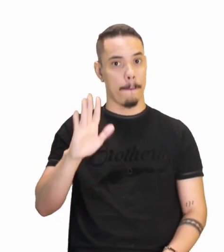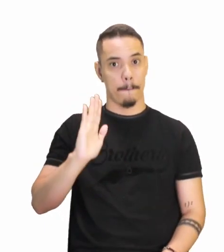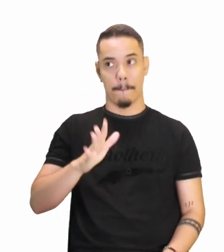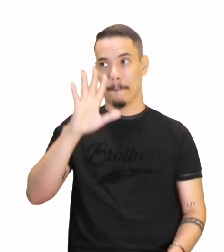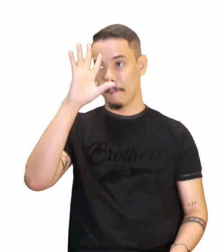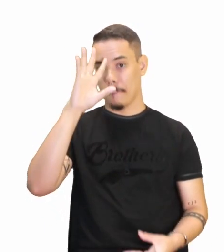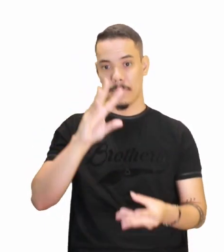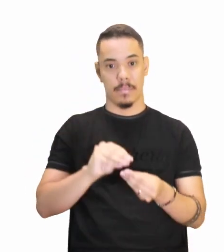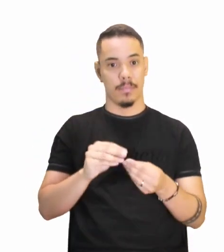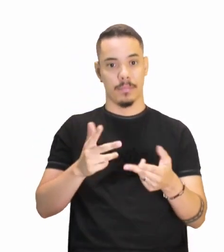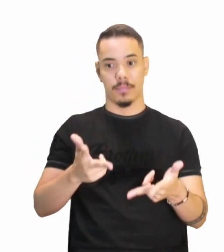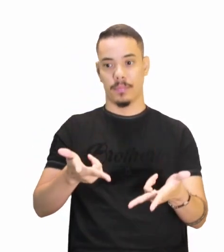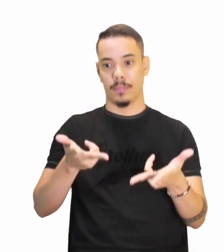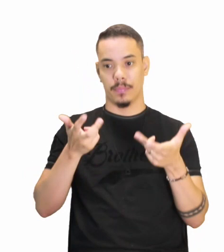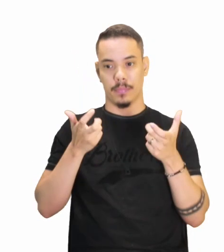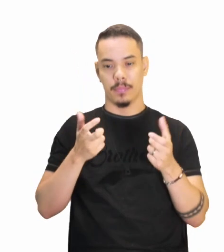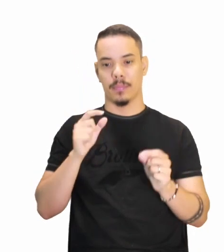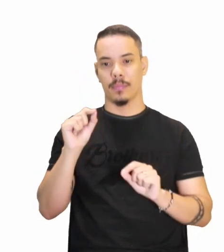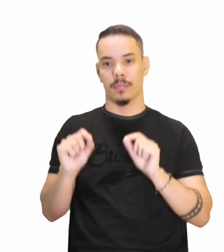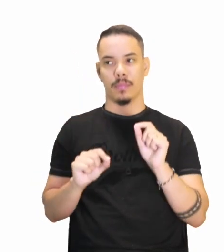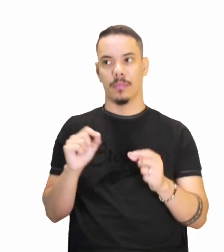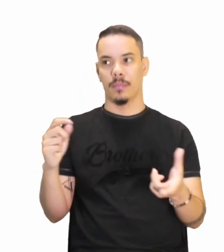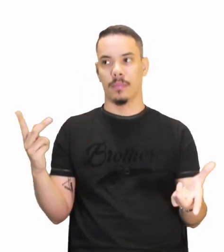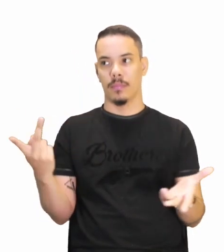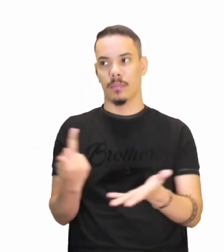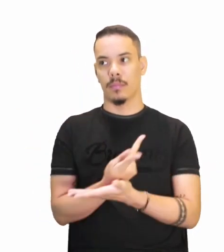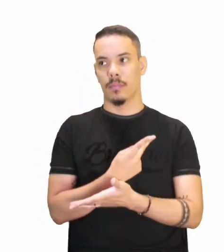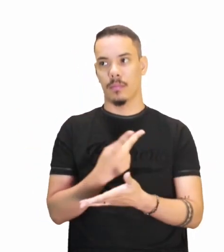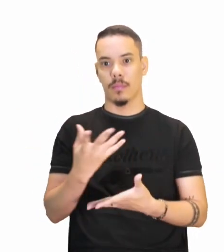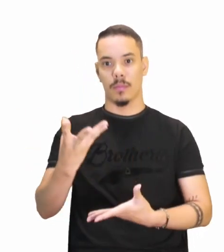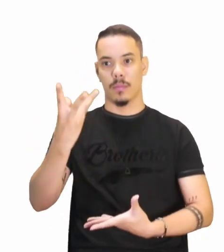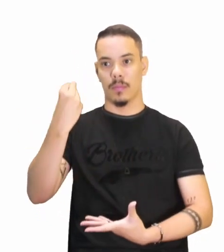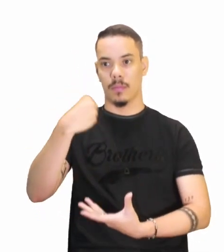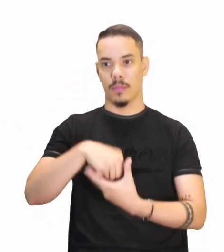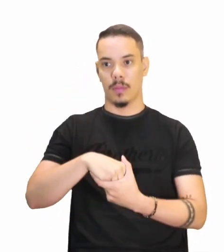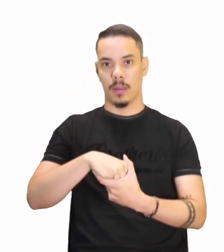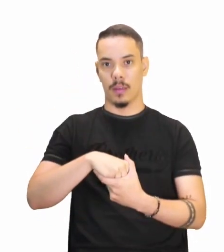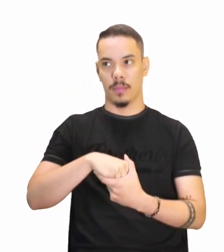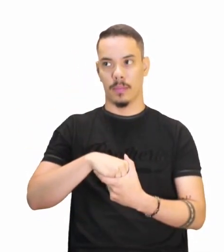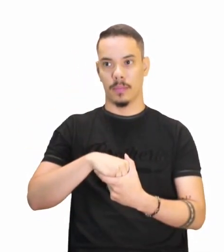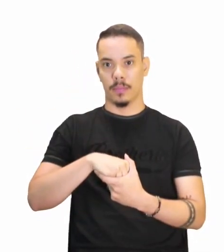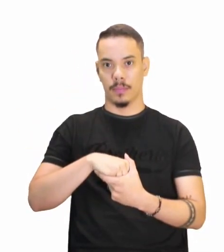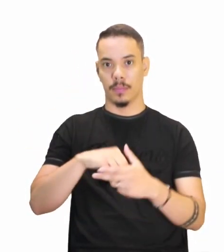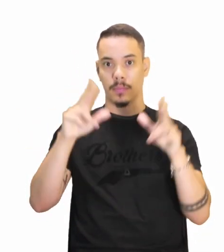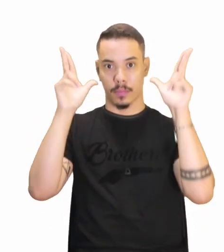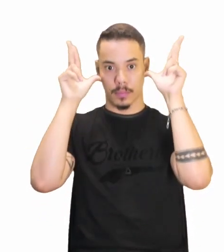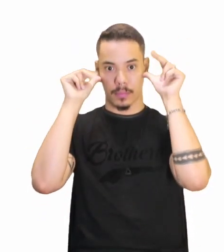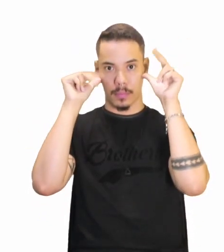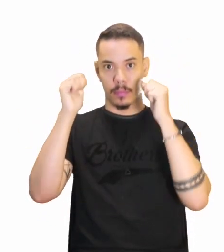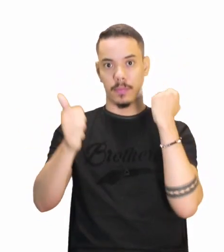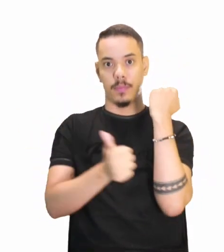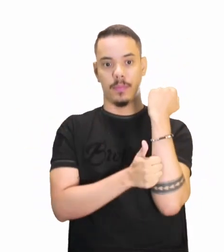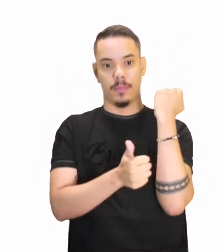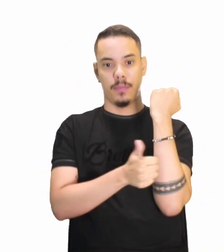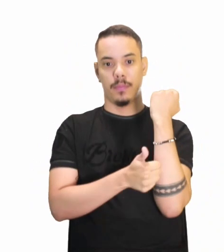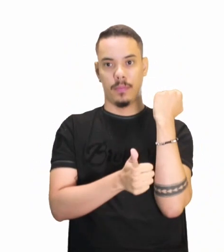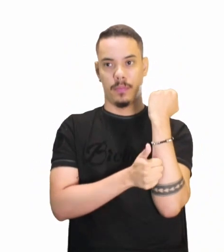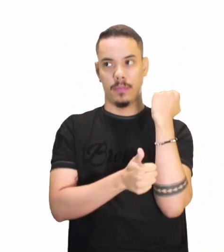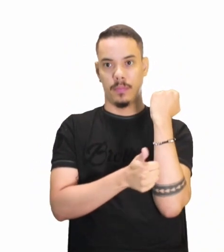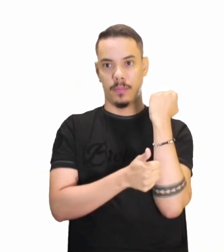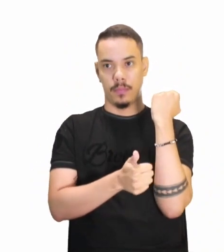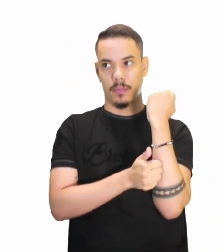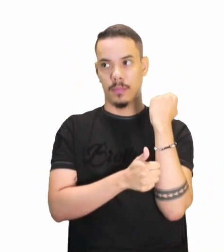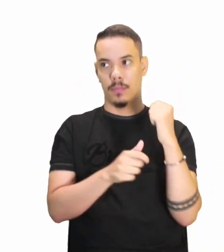percebendo Quem que ligou para dentro cavalo de madeira né